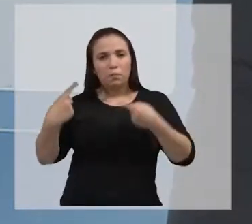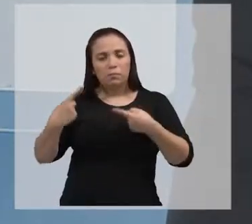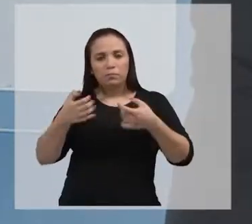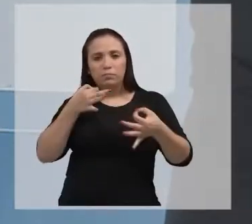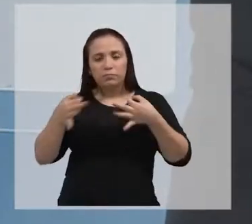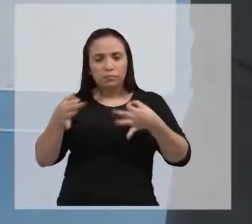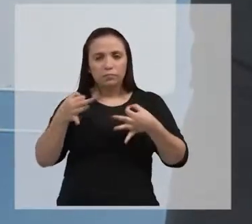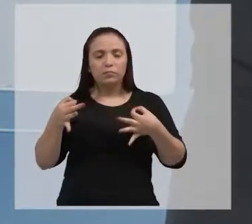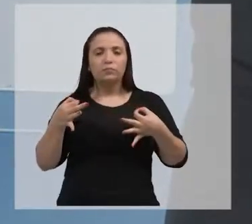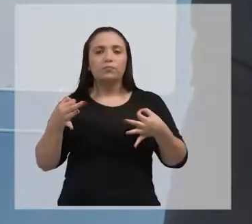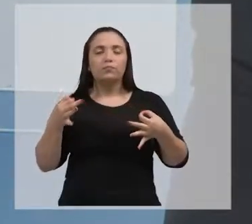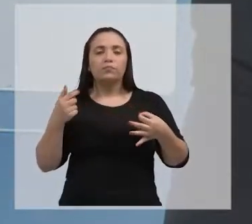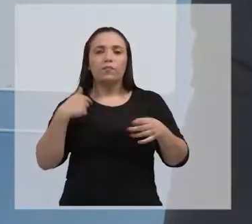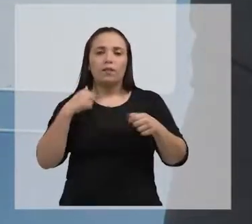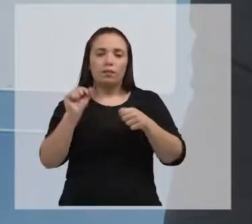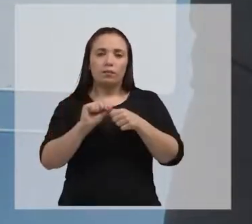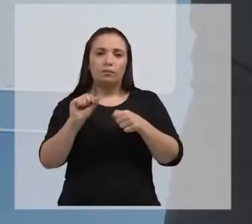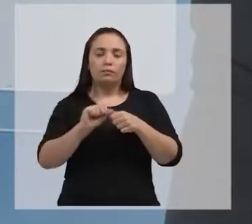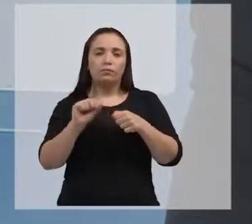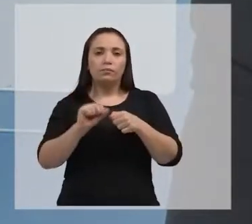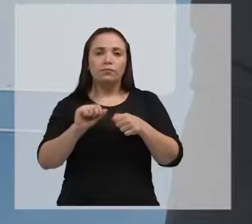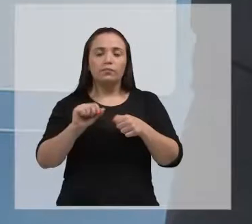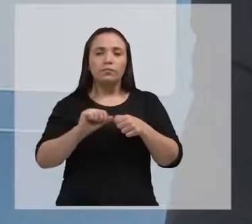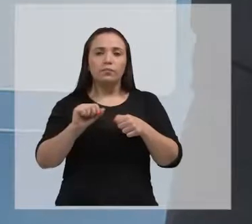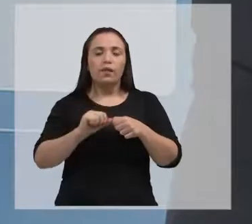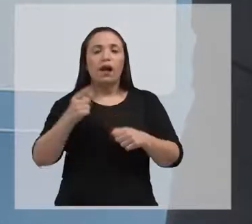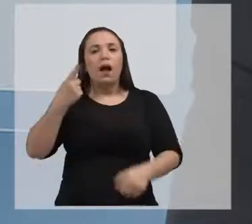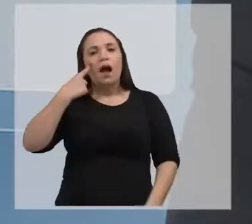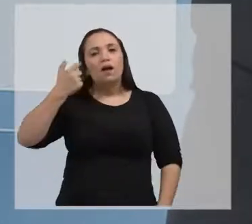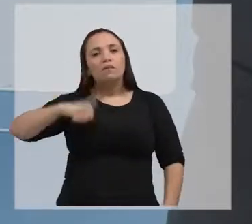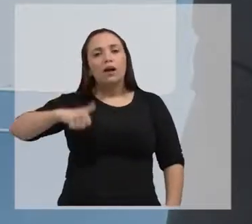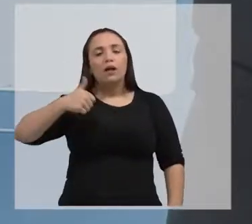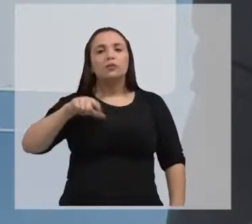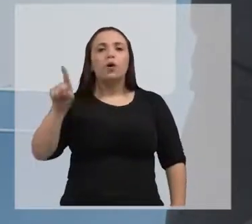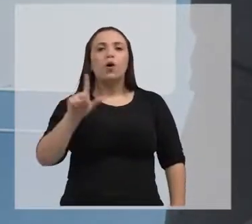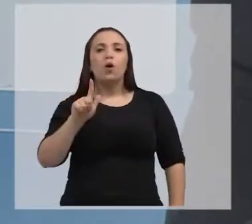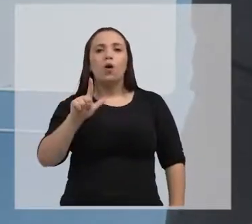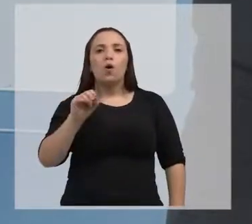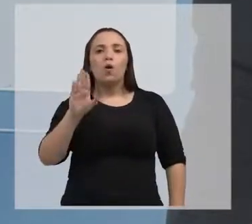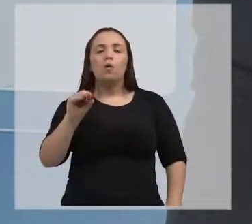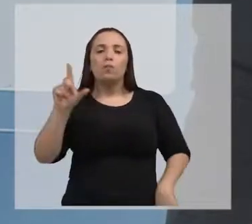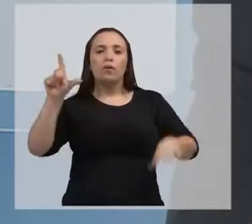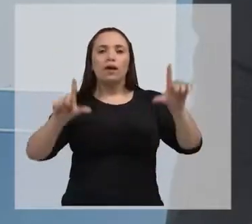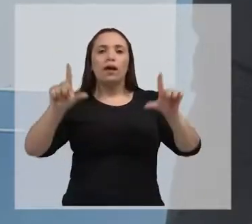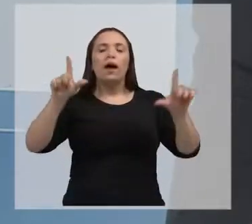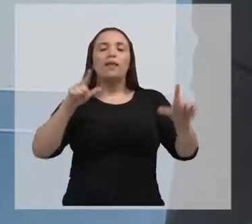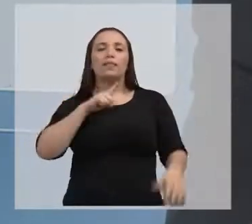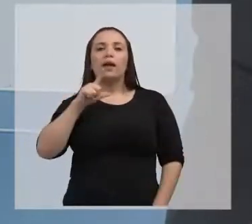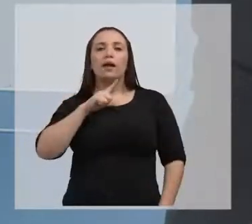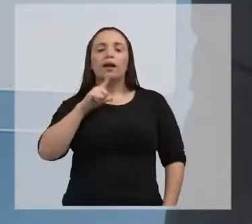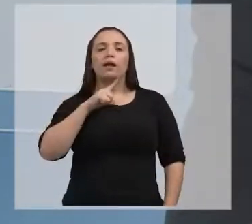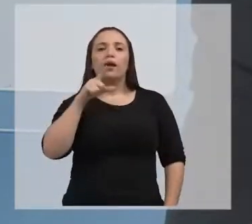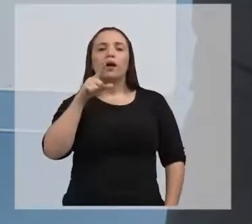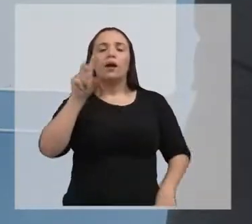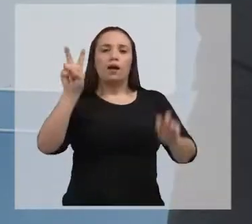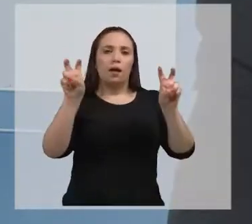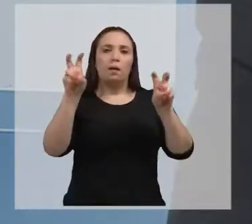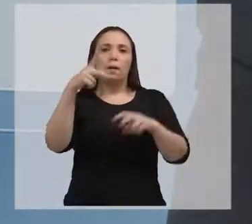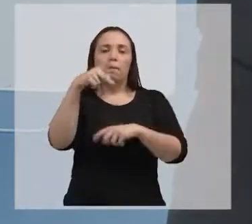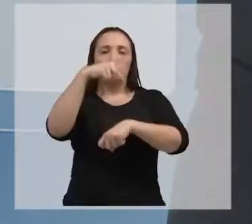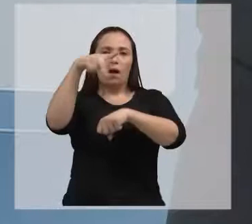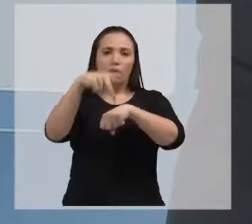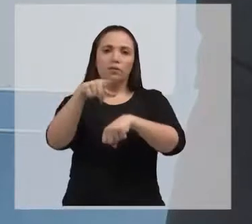aqui. Eu fiz uma avaliação sobre esse projeto da Globo, do país que você quer. Que